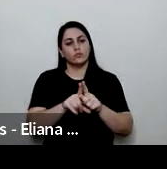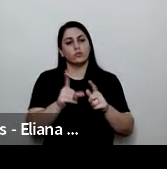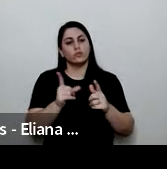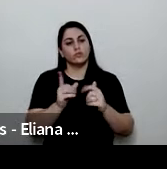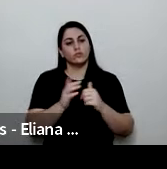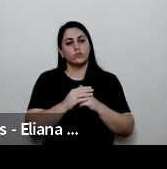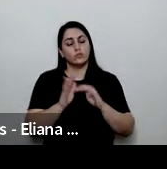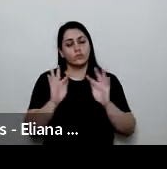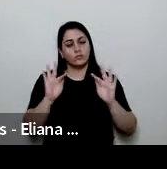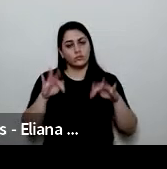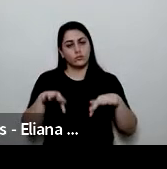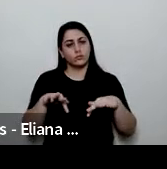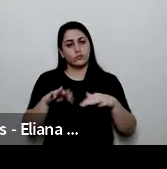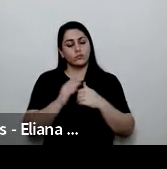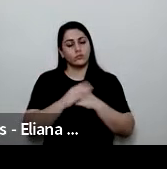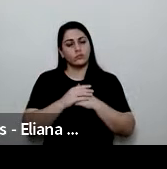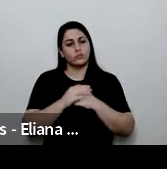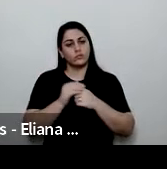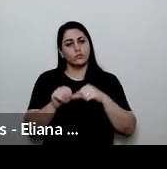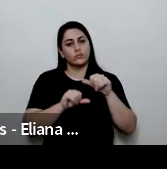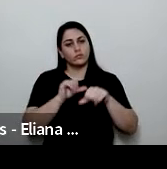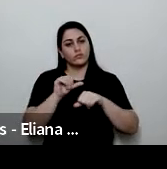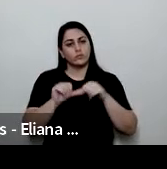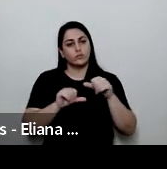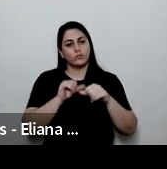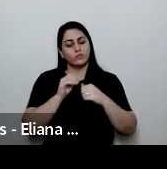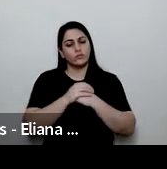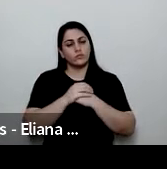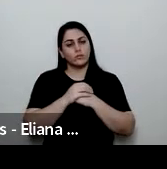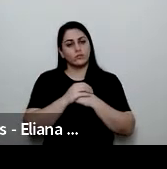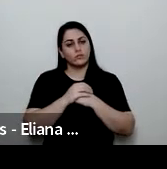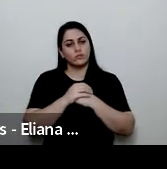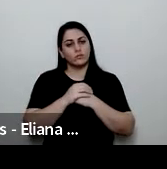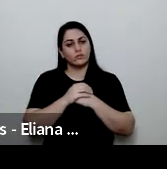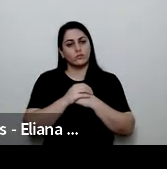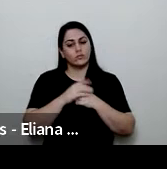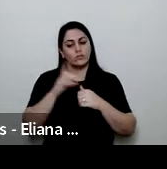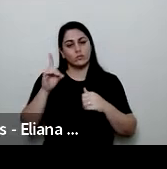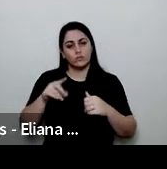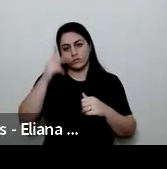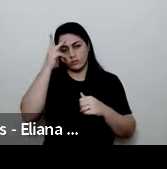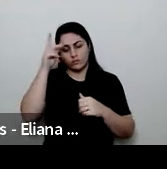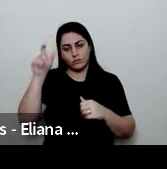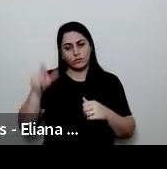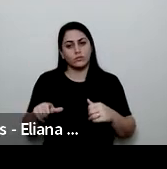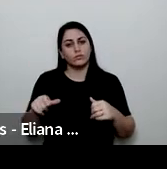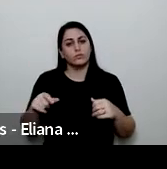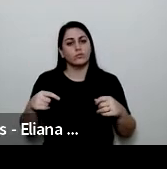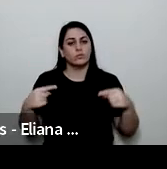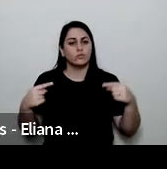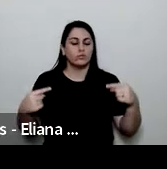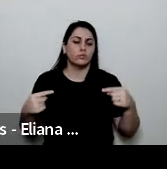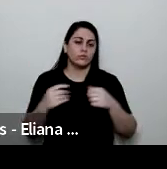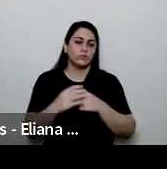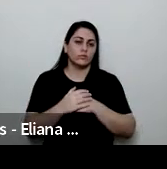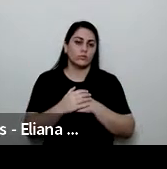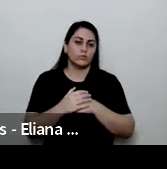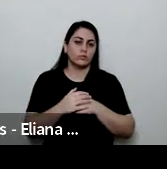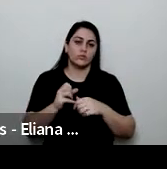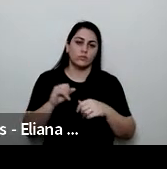ativas com efeito de reset é no direito da parte se não tiver uma